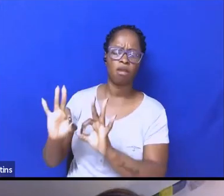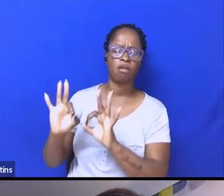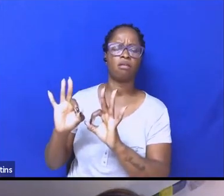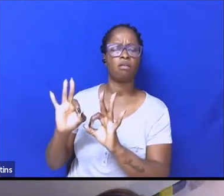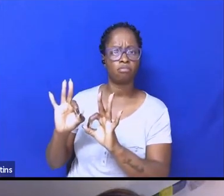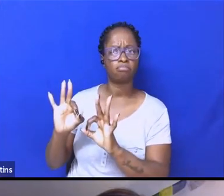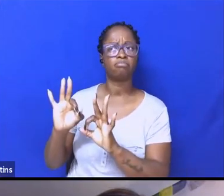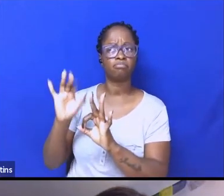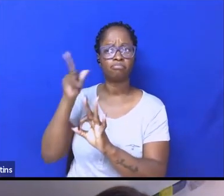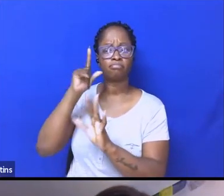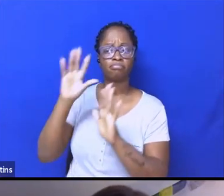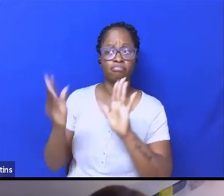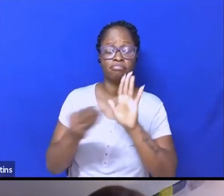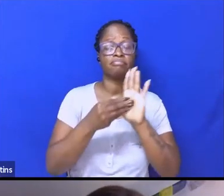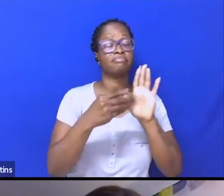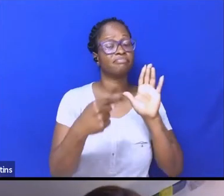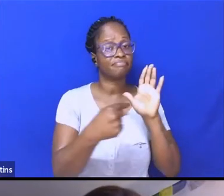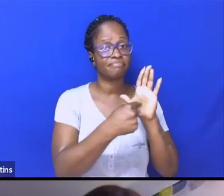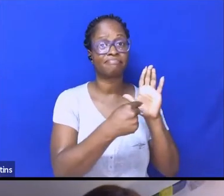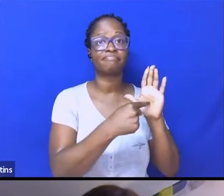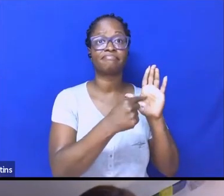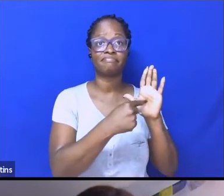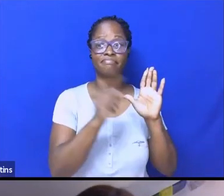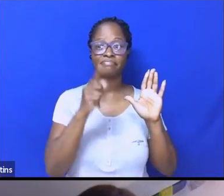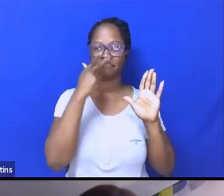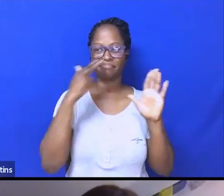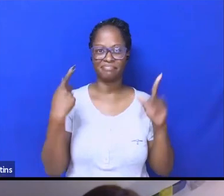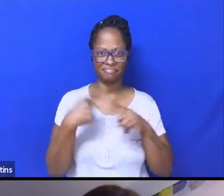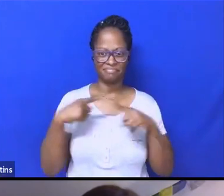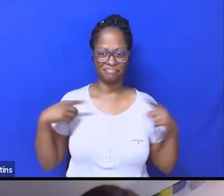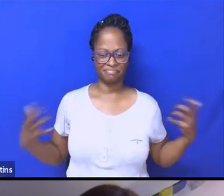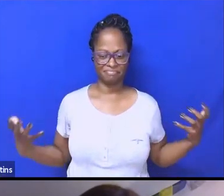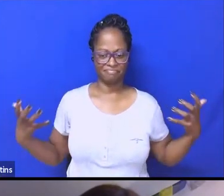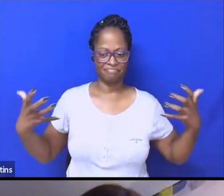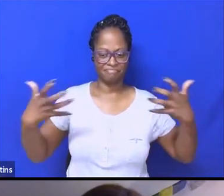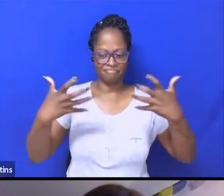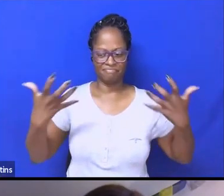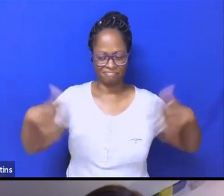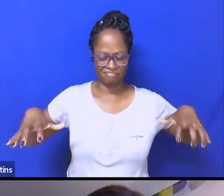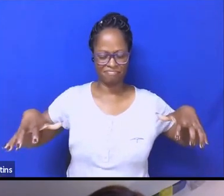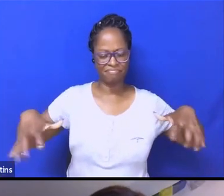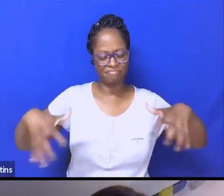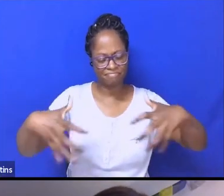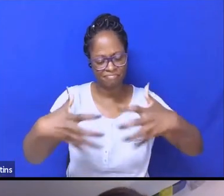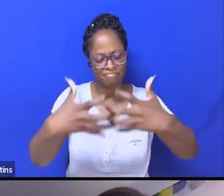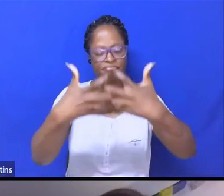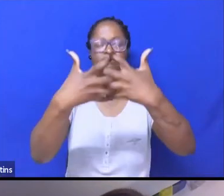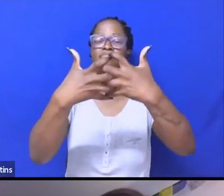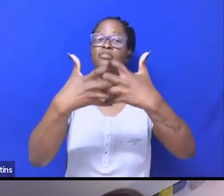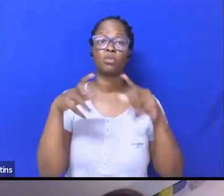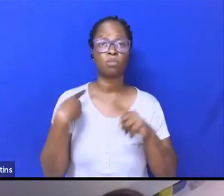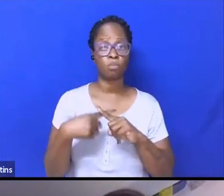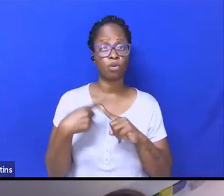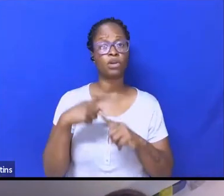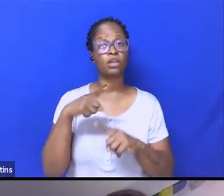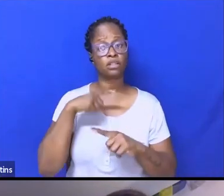que é uma sinergia que se faz possível porque há um movimento feminista de massa